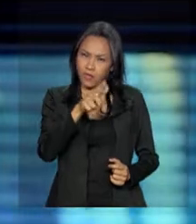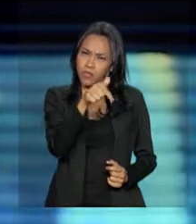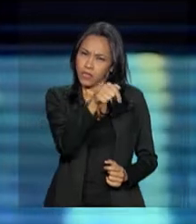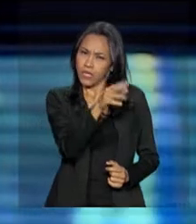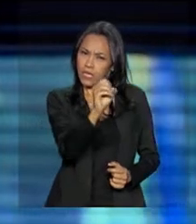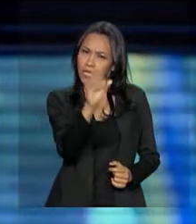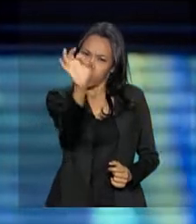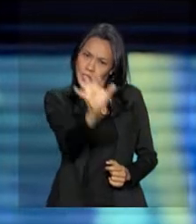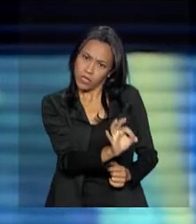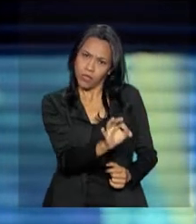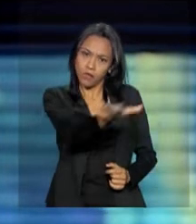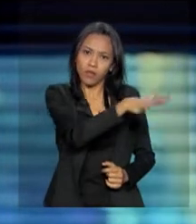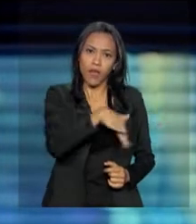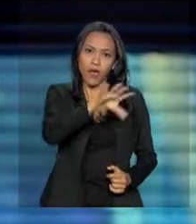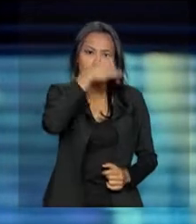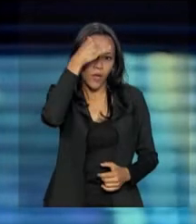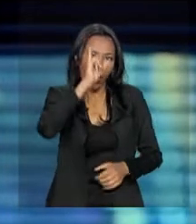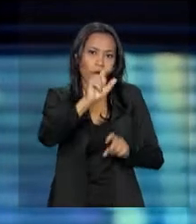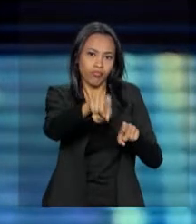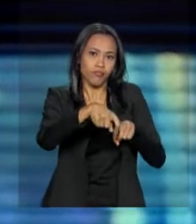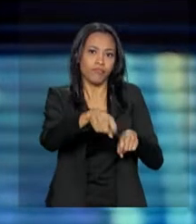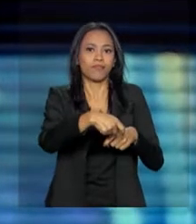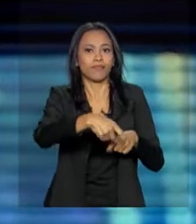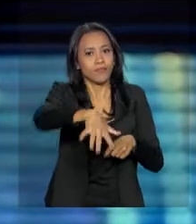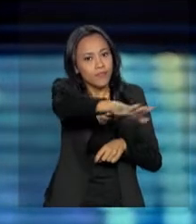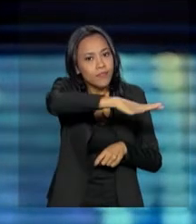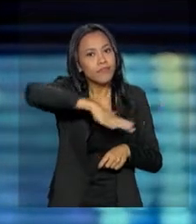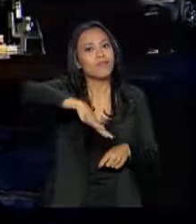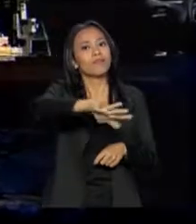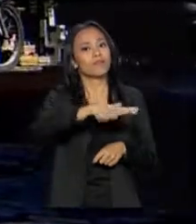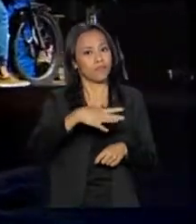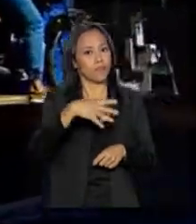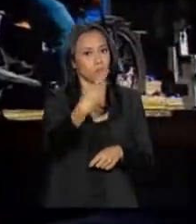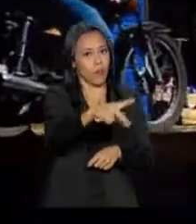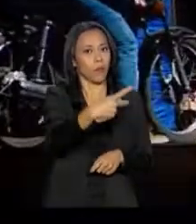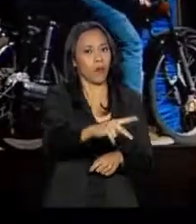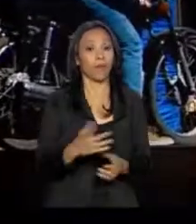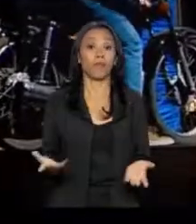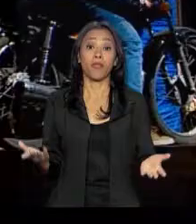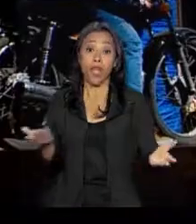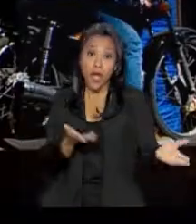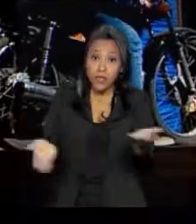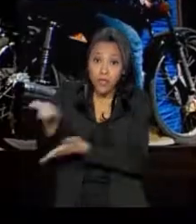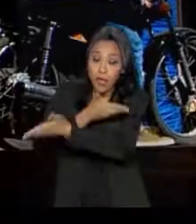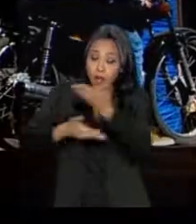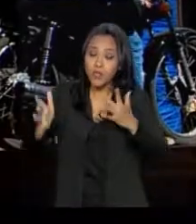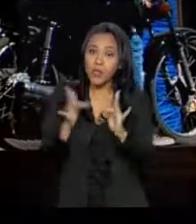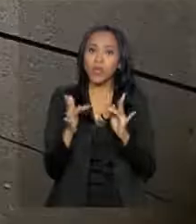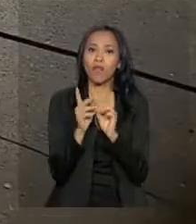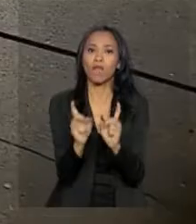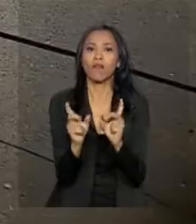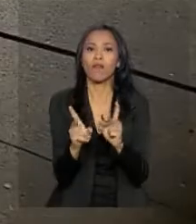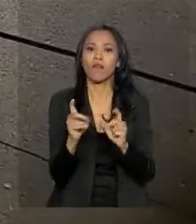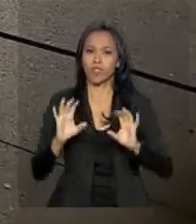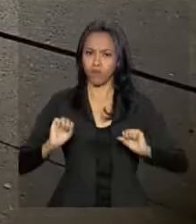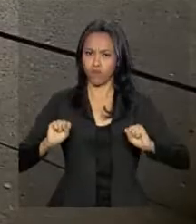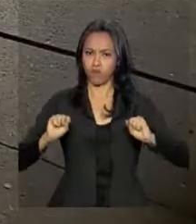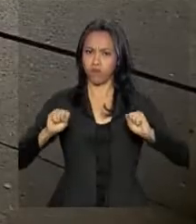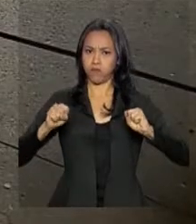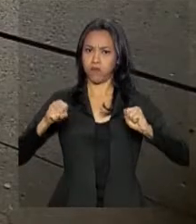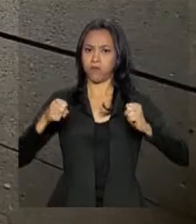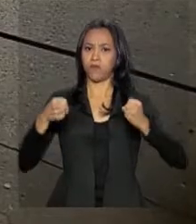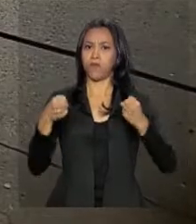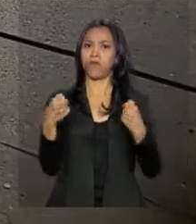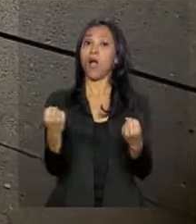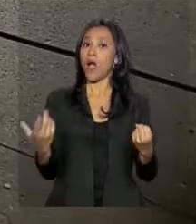da produção agropecuária do pará hoje as relações comerciais também se fortaleceram e se antes